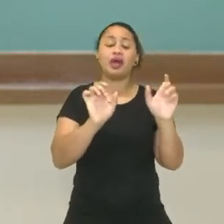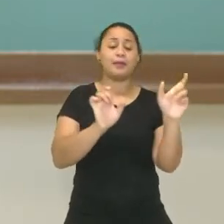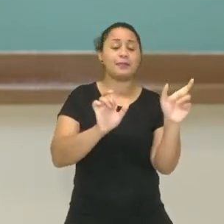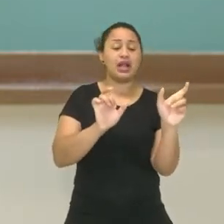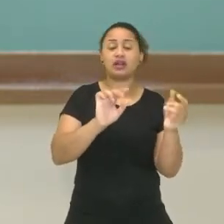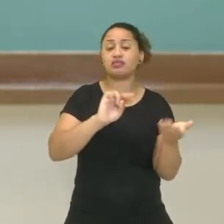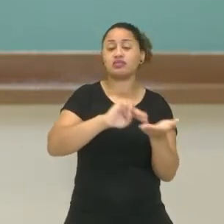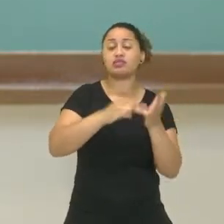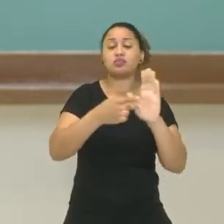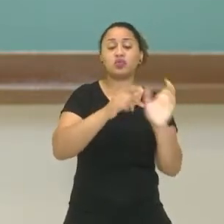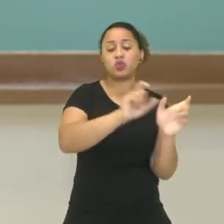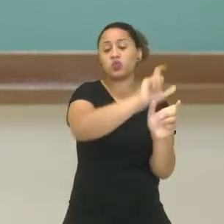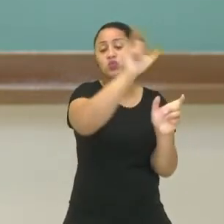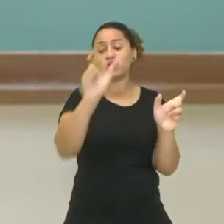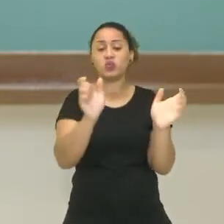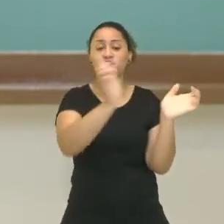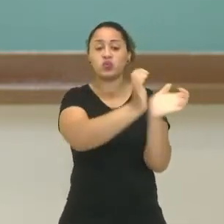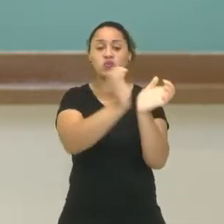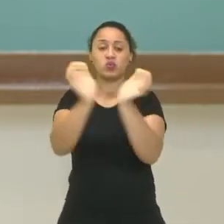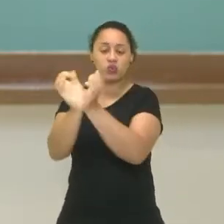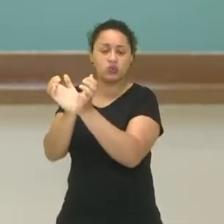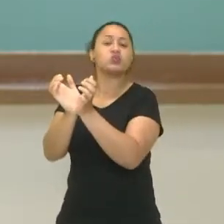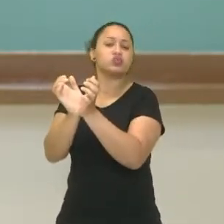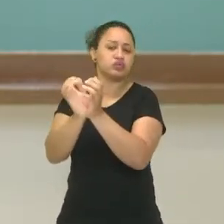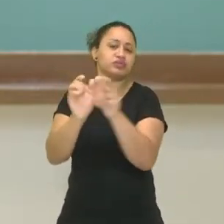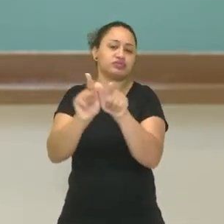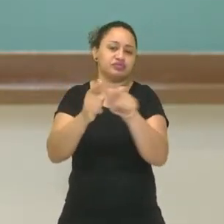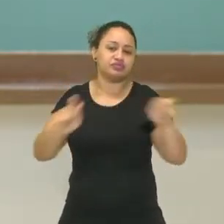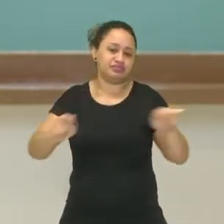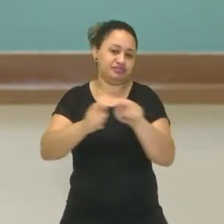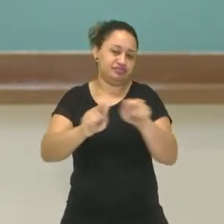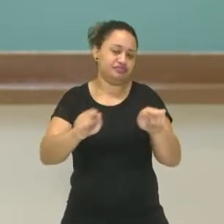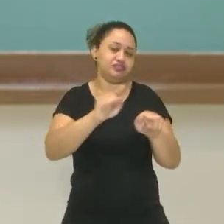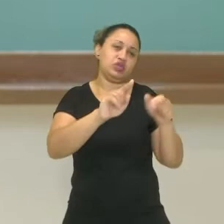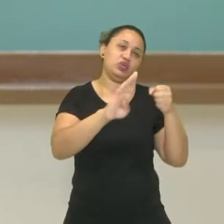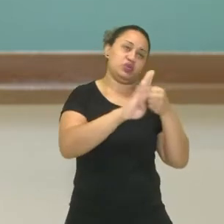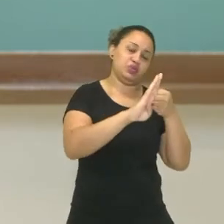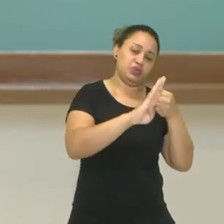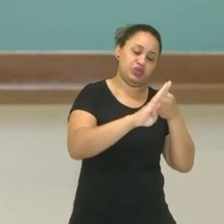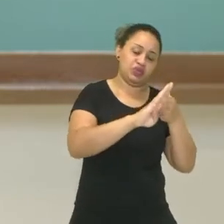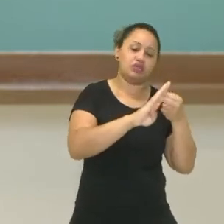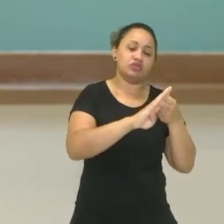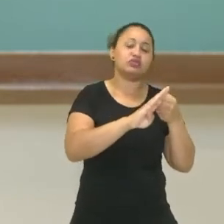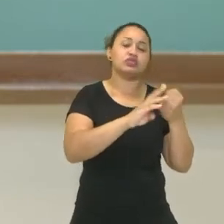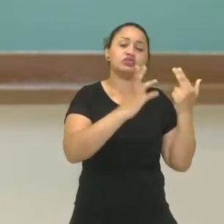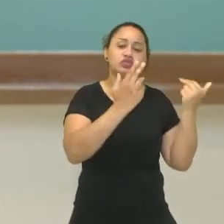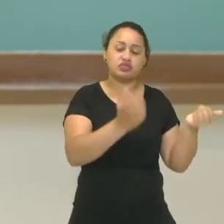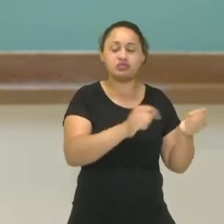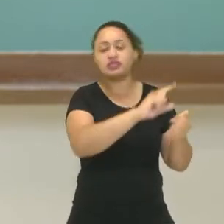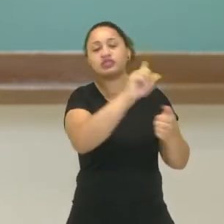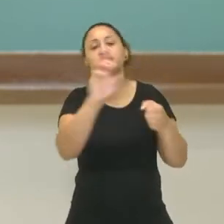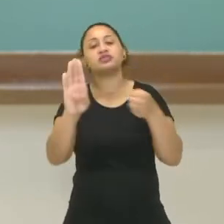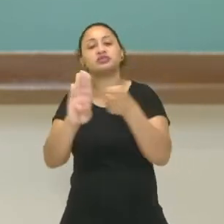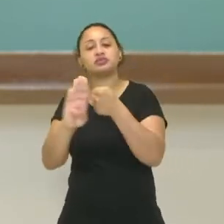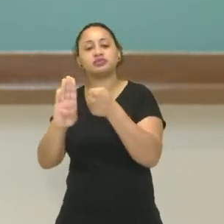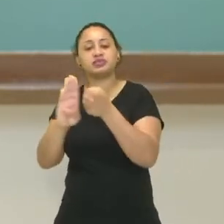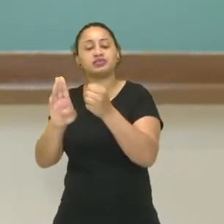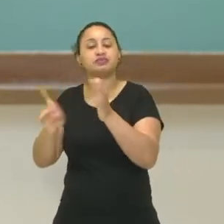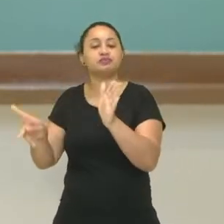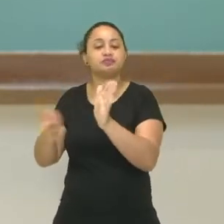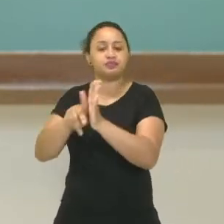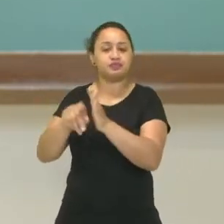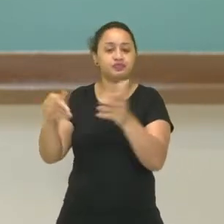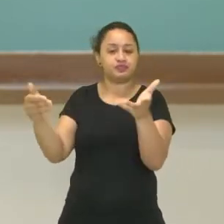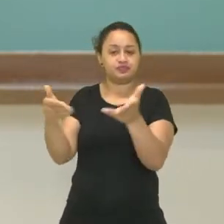de classe gramatical. Basicamente deixou de ser um substantivo comum para ser um substantivo próprio.